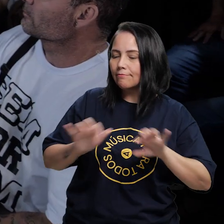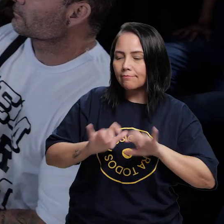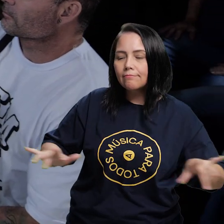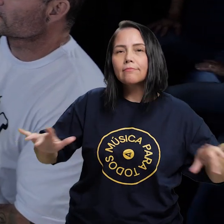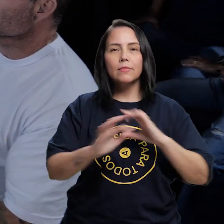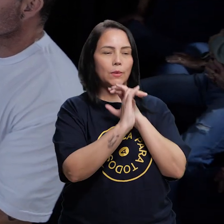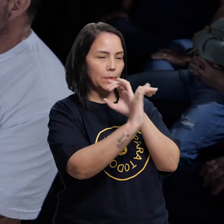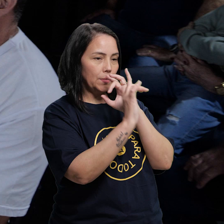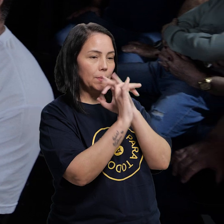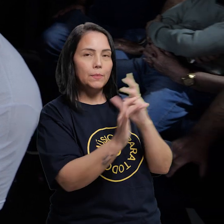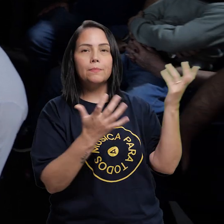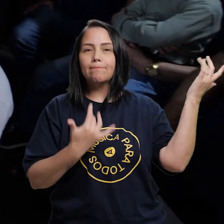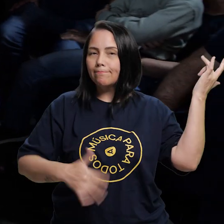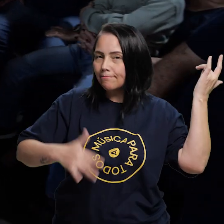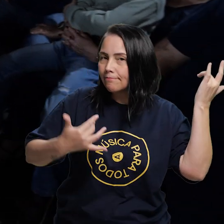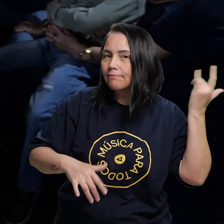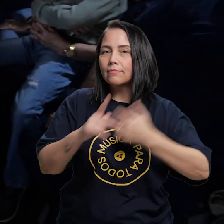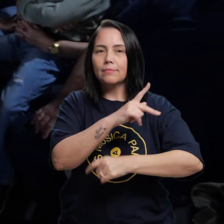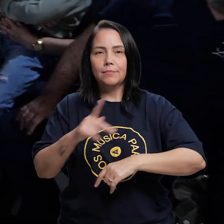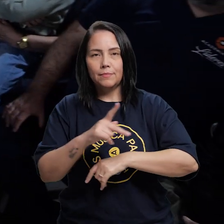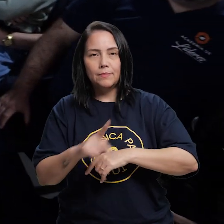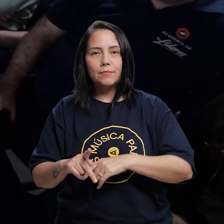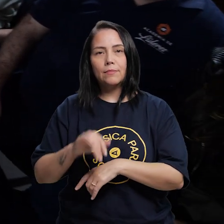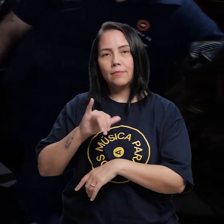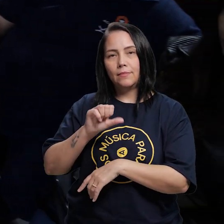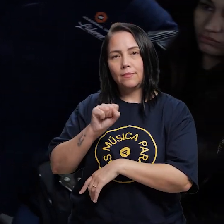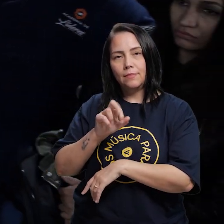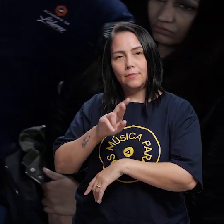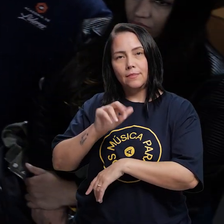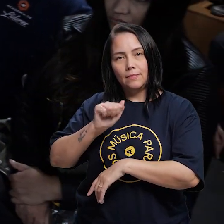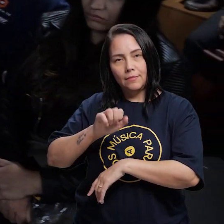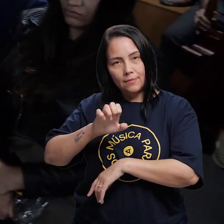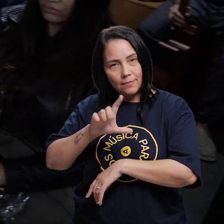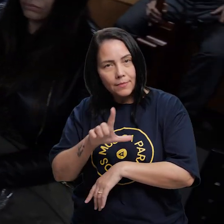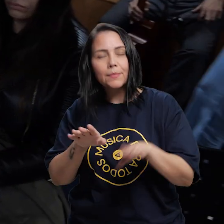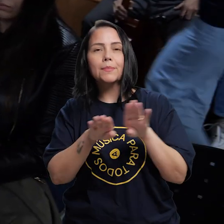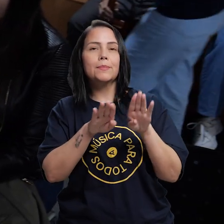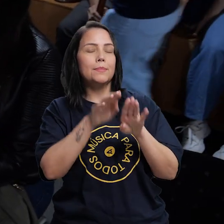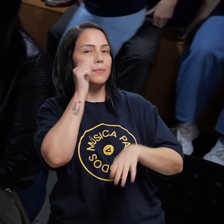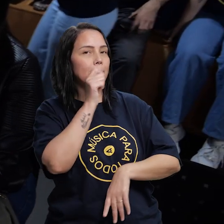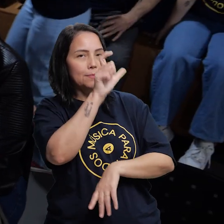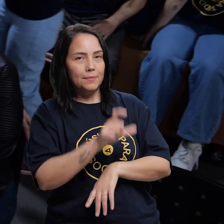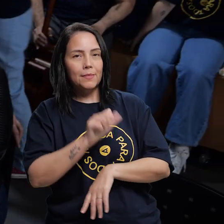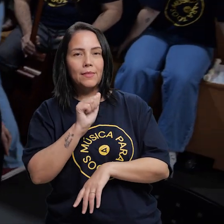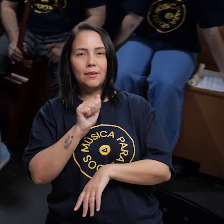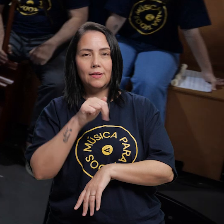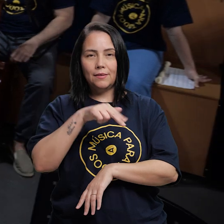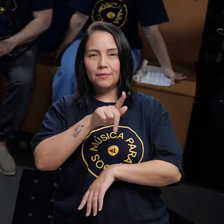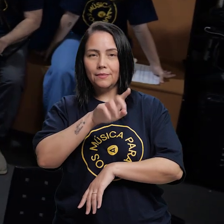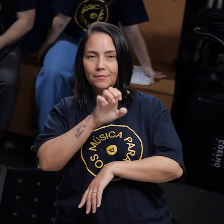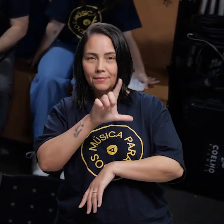teclado, flauta e violão com os professores Israel e Ângela e seus alunos, que estão ali já